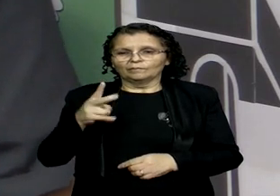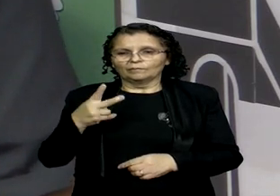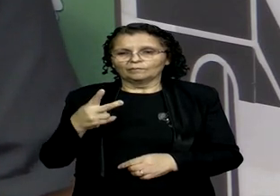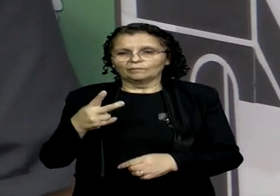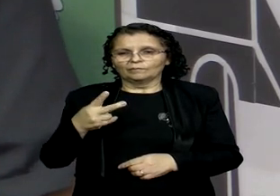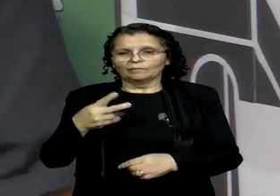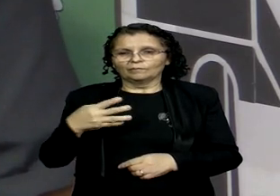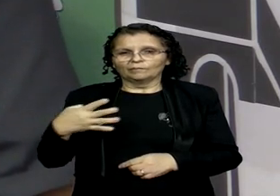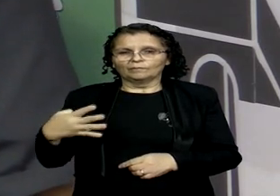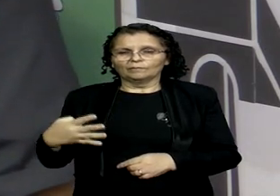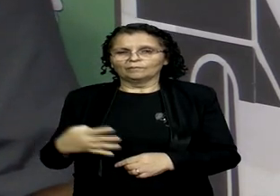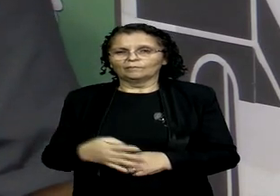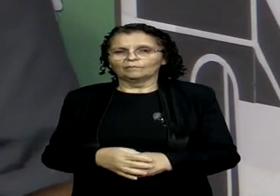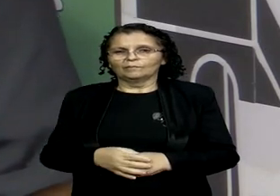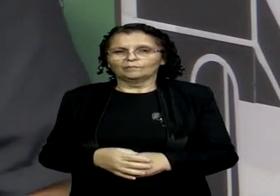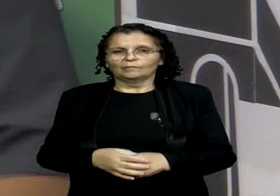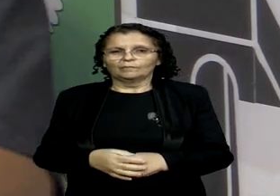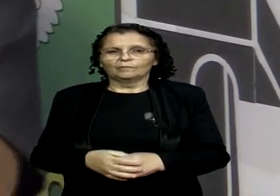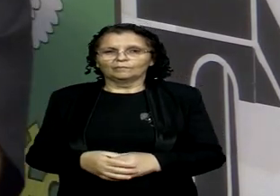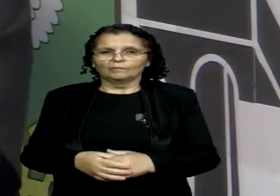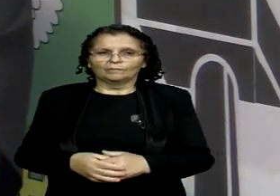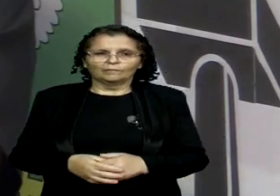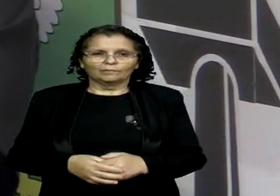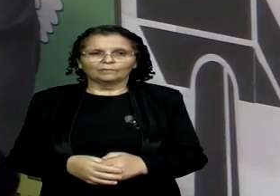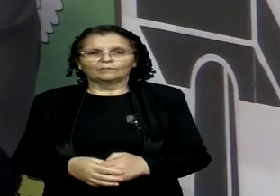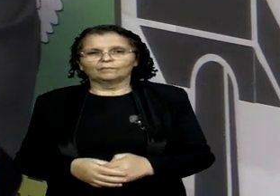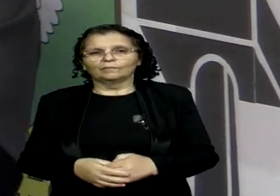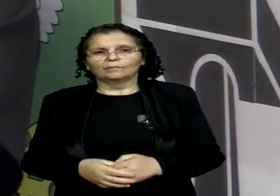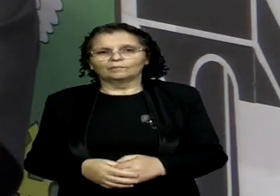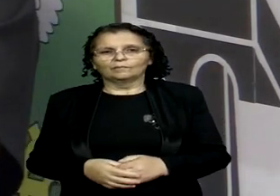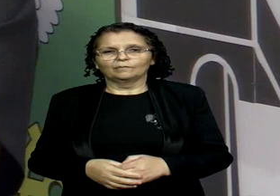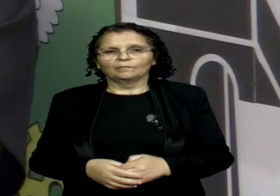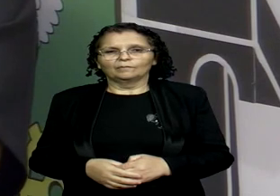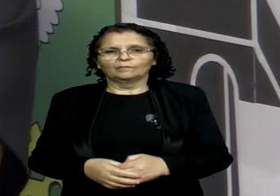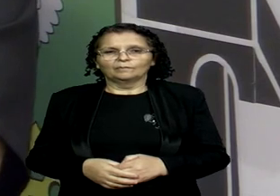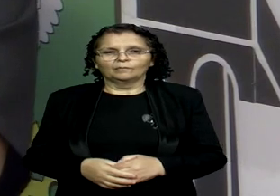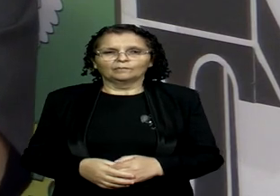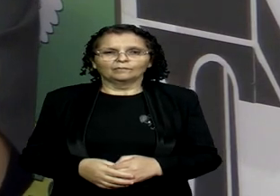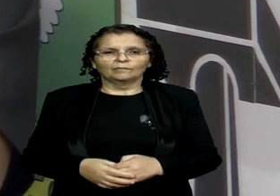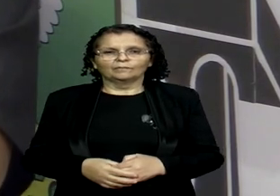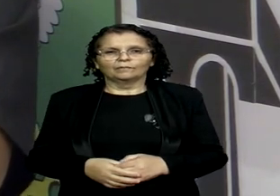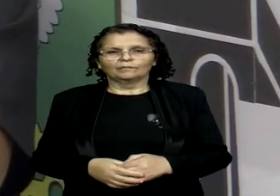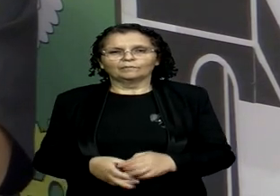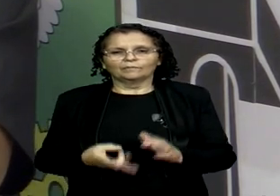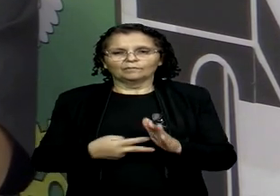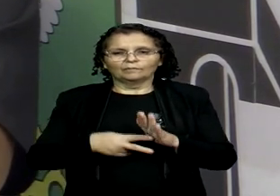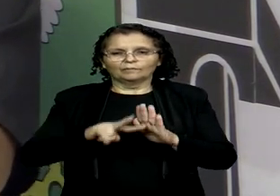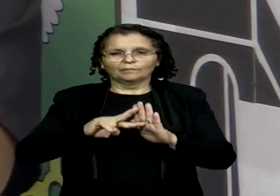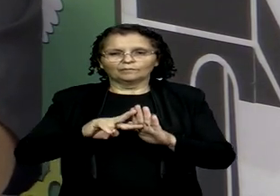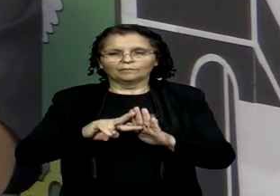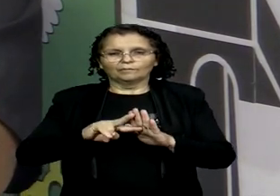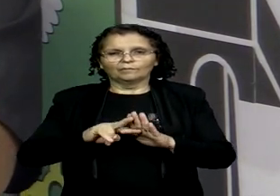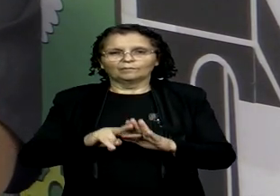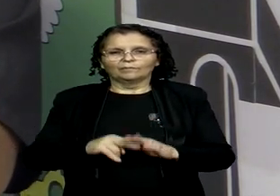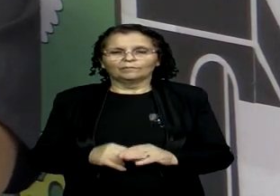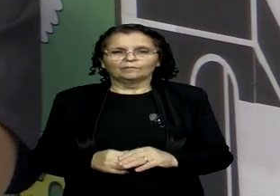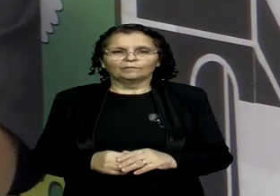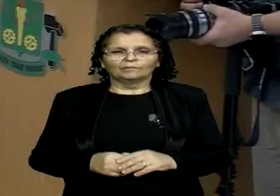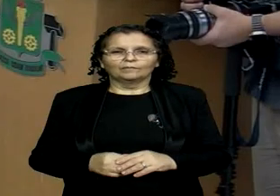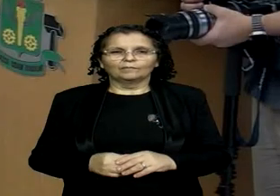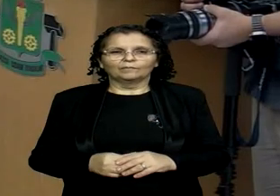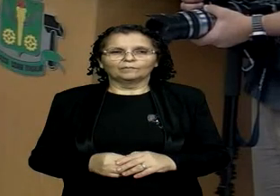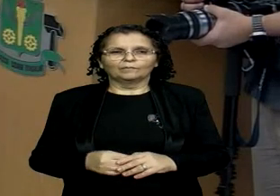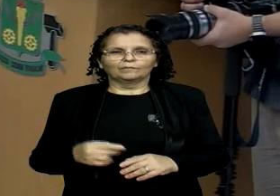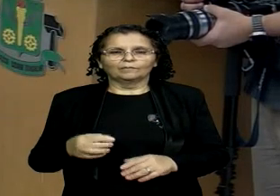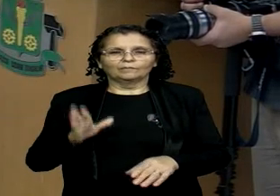152/2024. Inversão de pauta, nobre? Não, não chegou? Não, então eu peço a inversão de pauta. Está